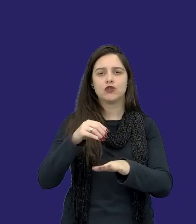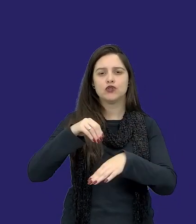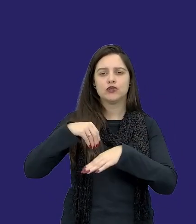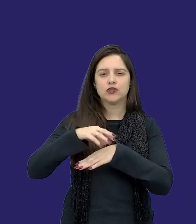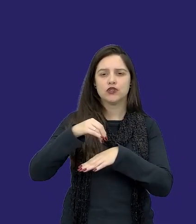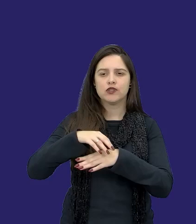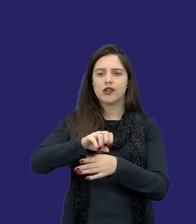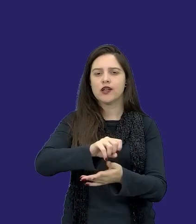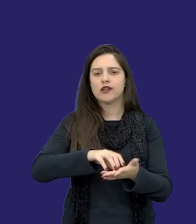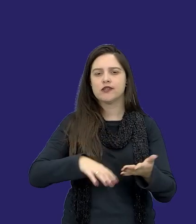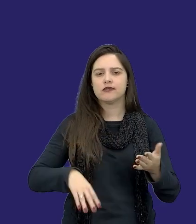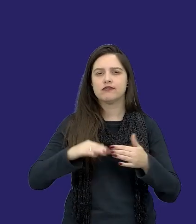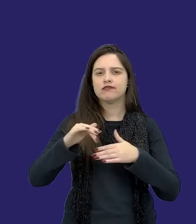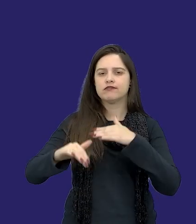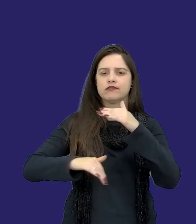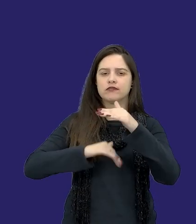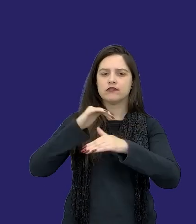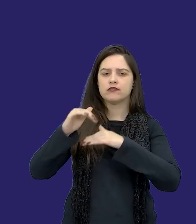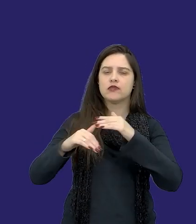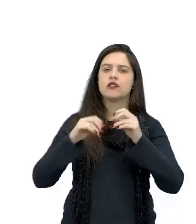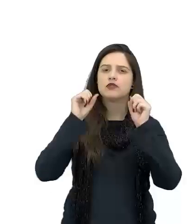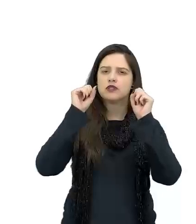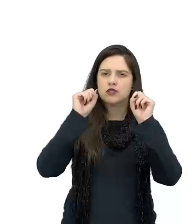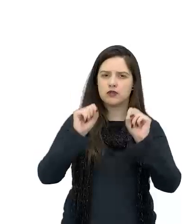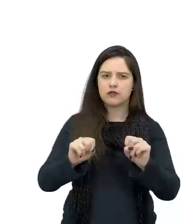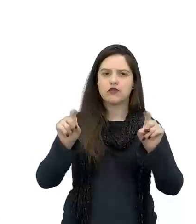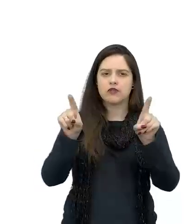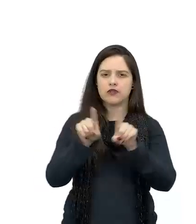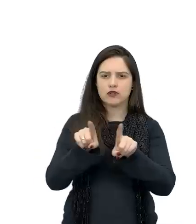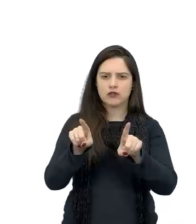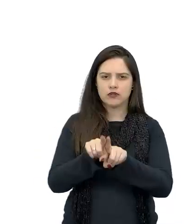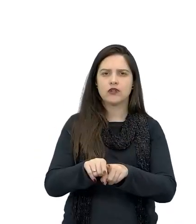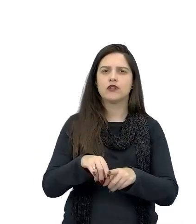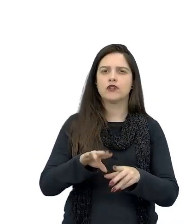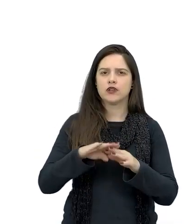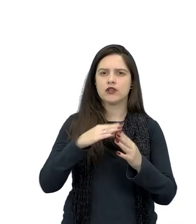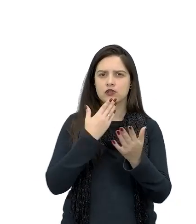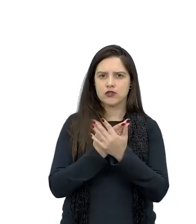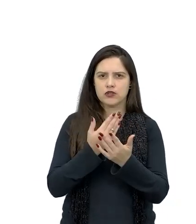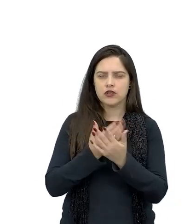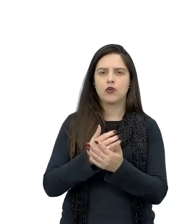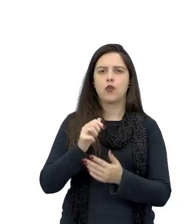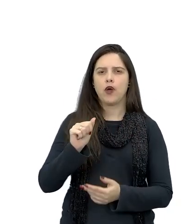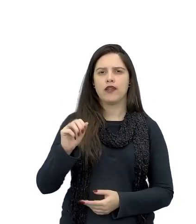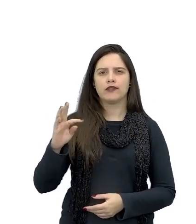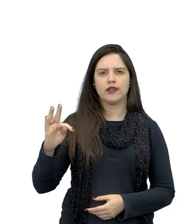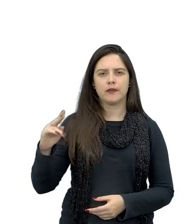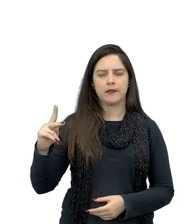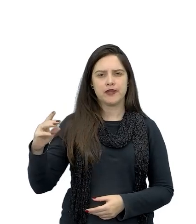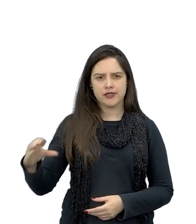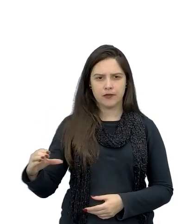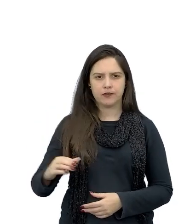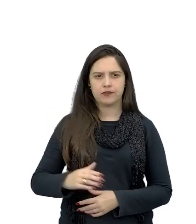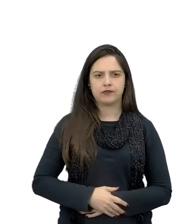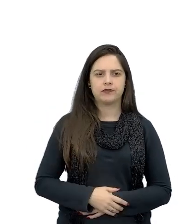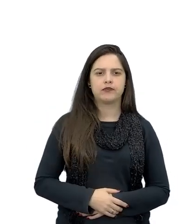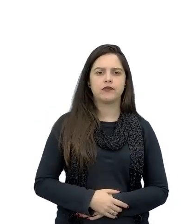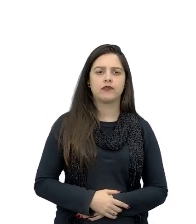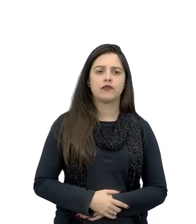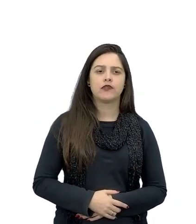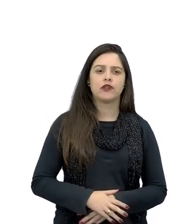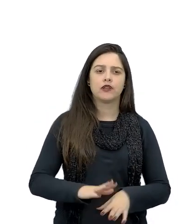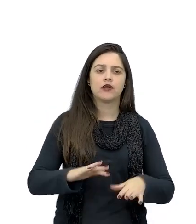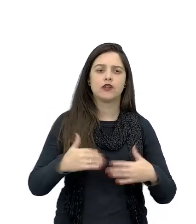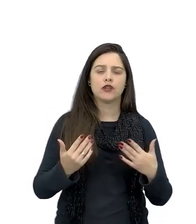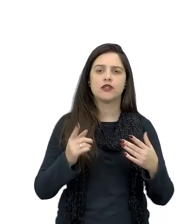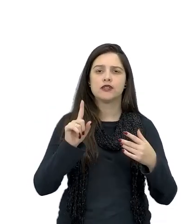de atividades que vocês podem fazer aí na escola durante as ATPCs. Olha,